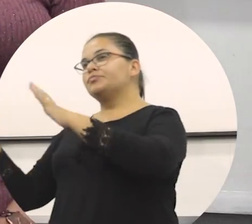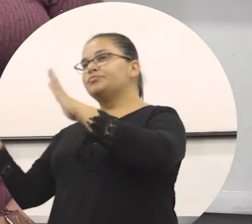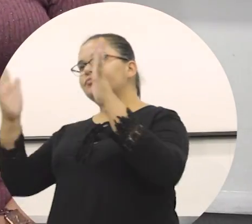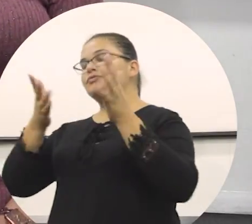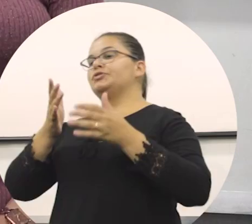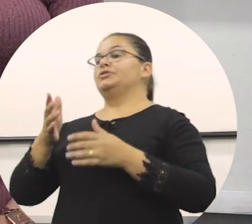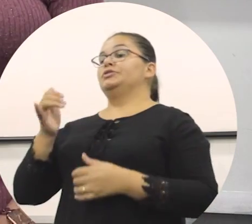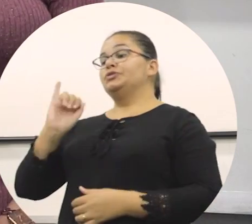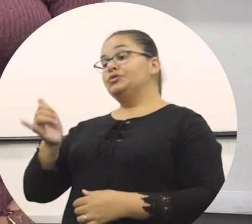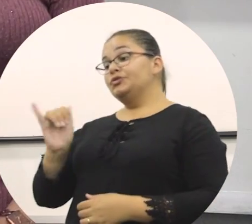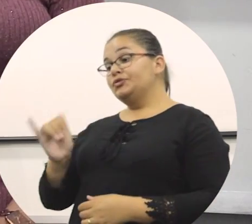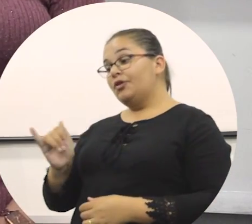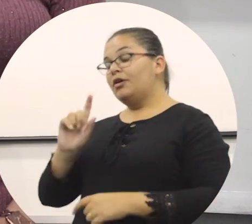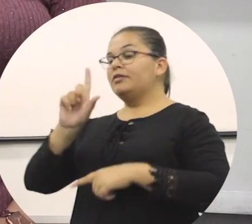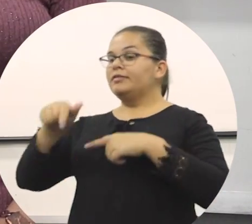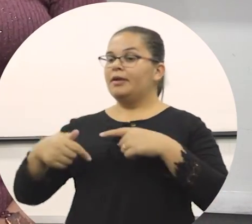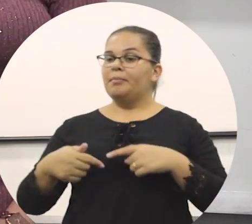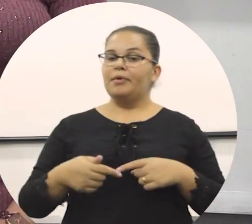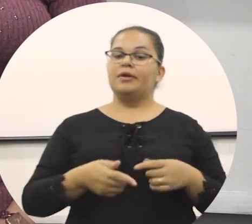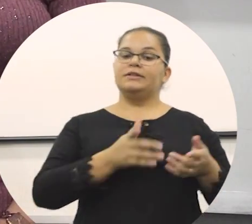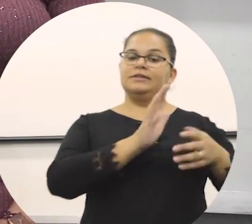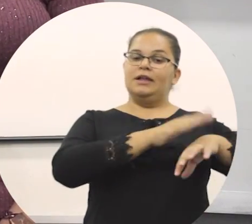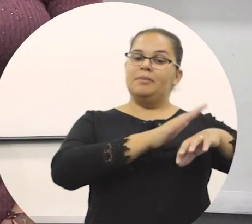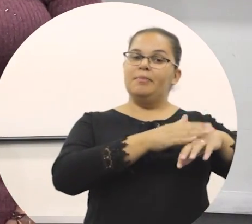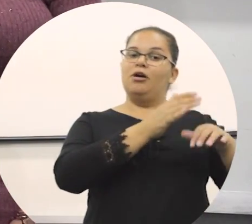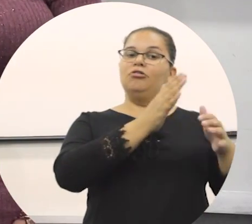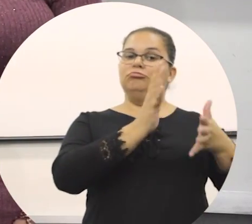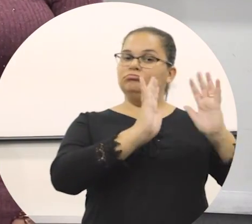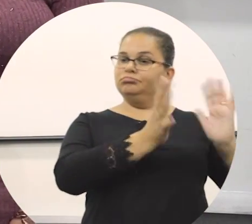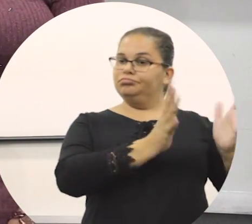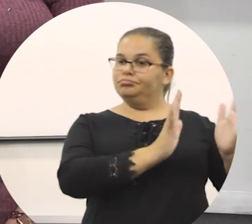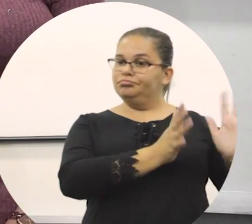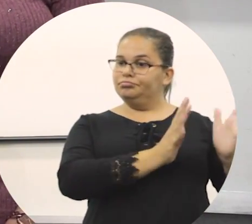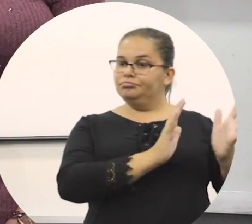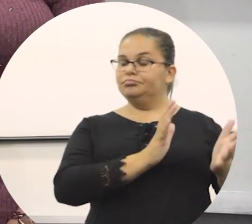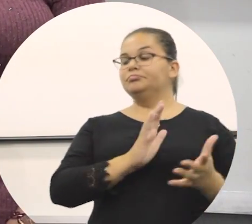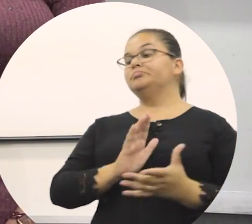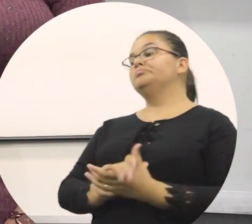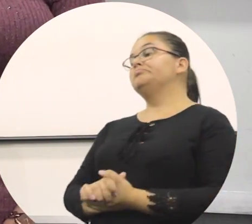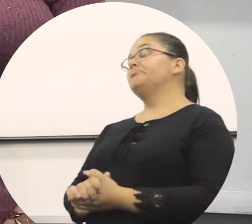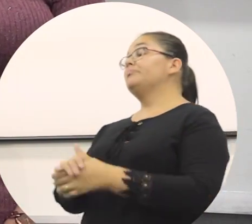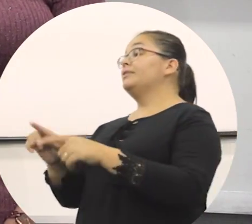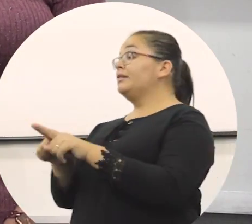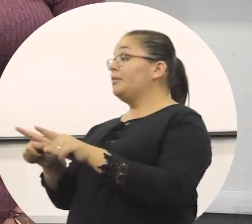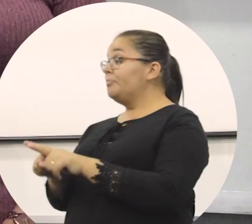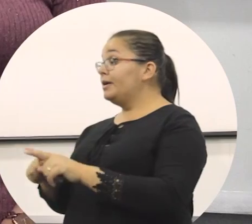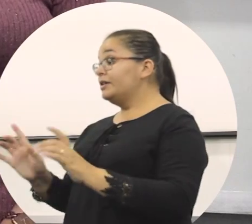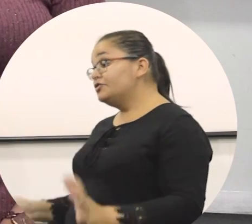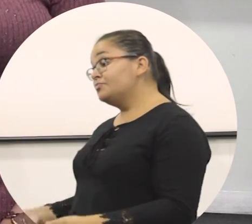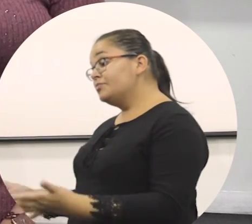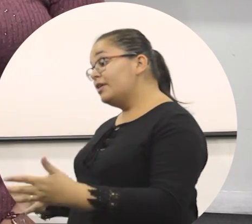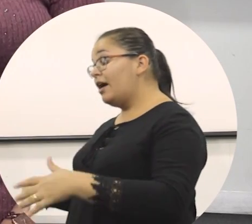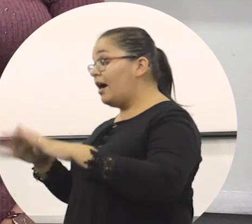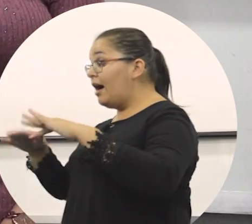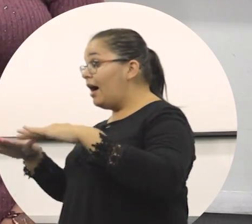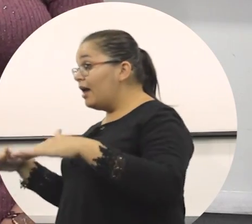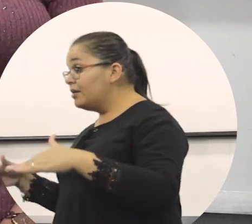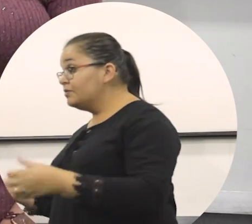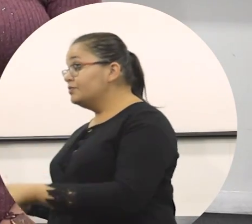para esse movimento de reconto, instigar o aluno a trazer fatos dessas